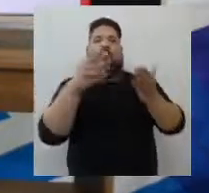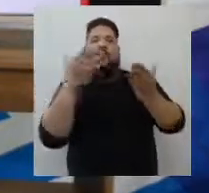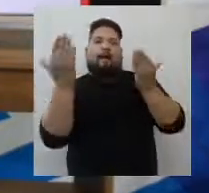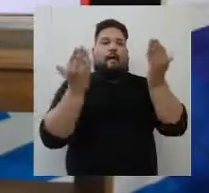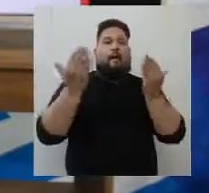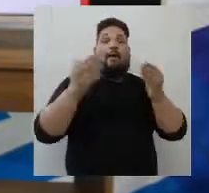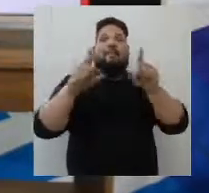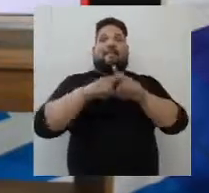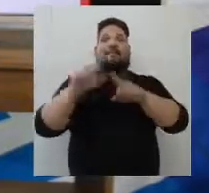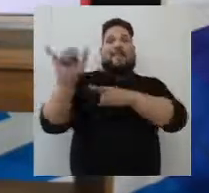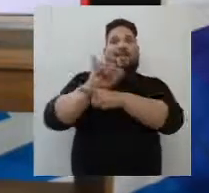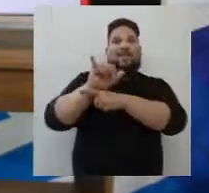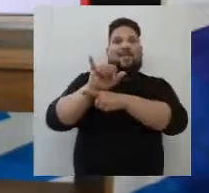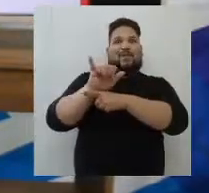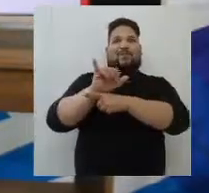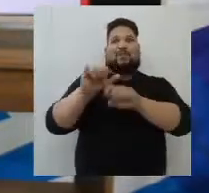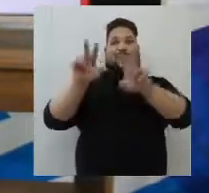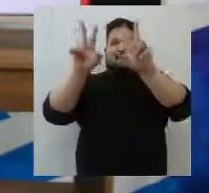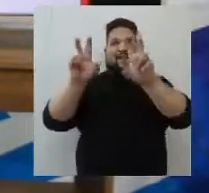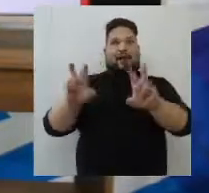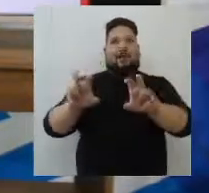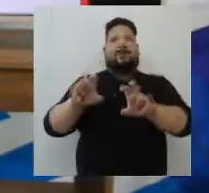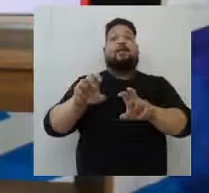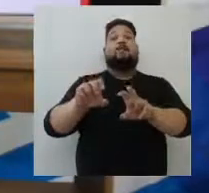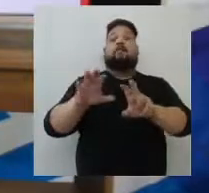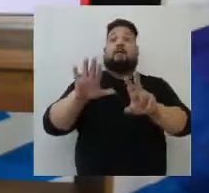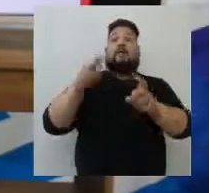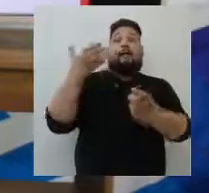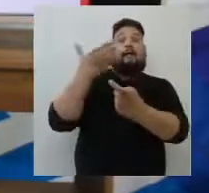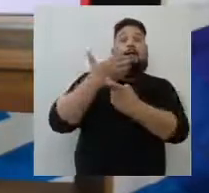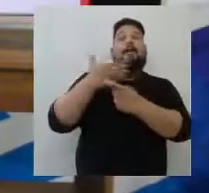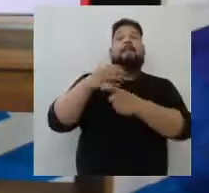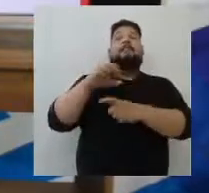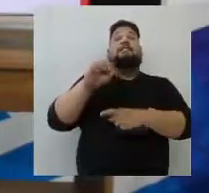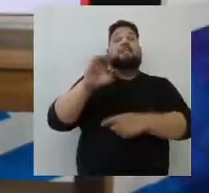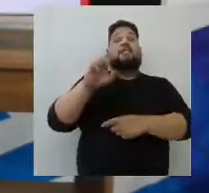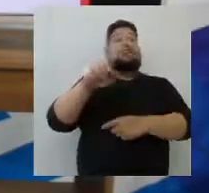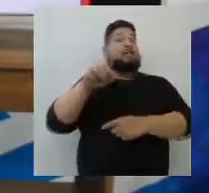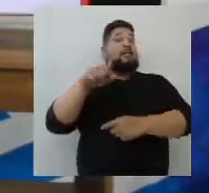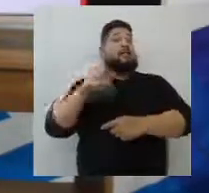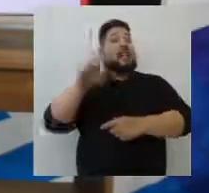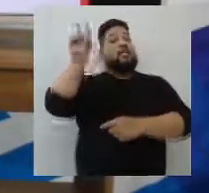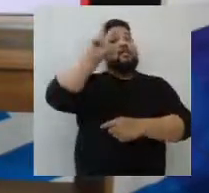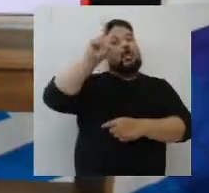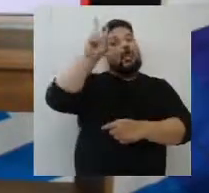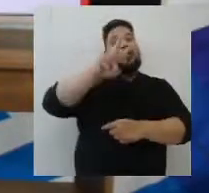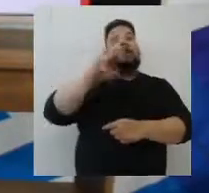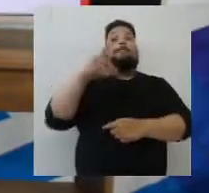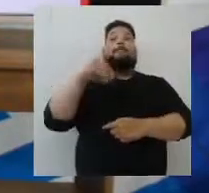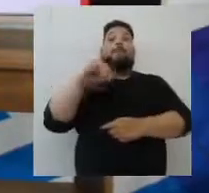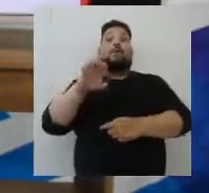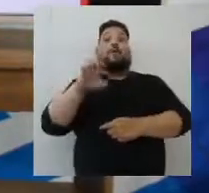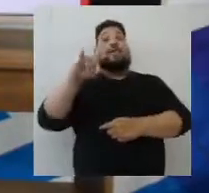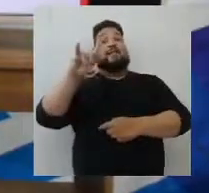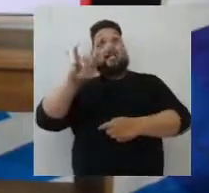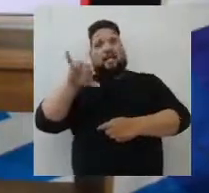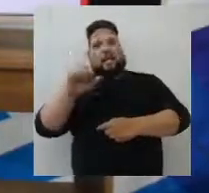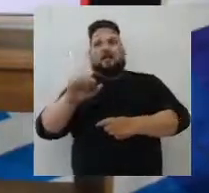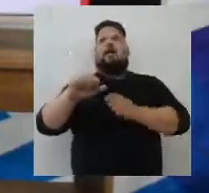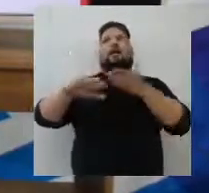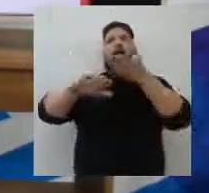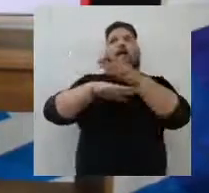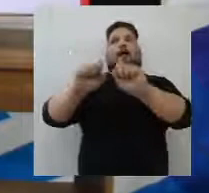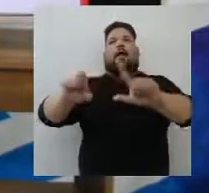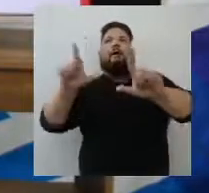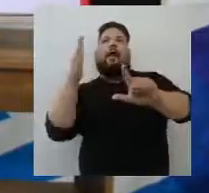2 canais que eu falei anteriormente. Vai lá no Se Liga Nessa História. Vai lá no Buenas Ideias. E conhece um pouco mais